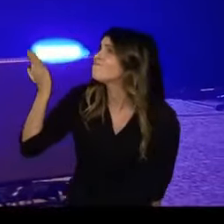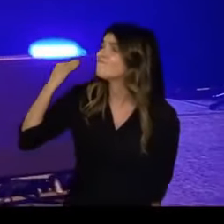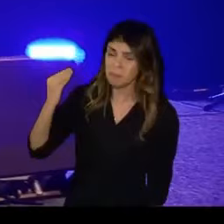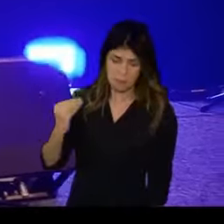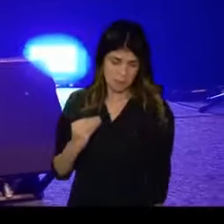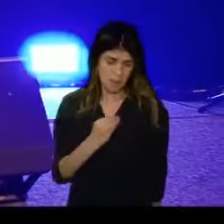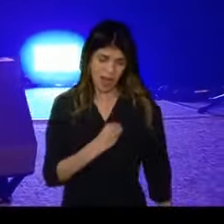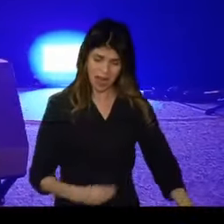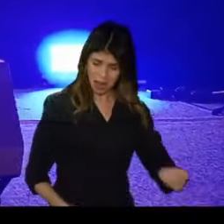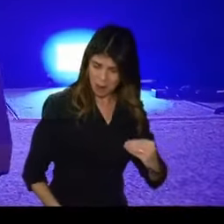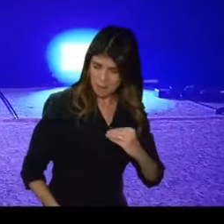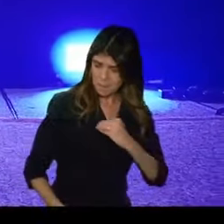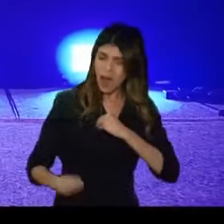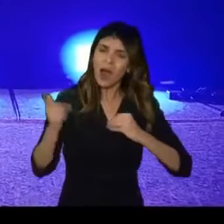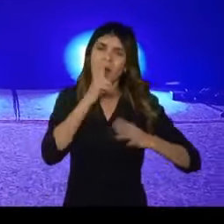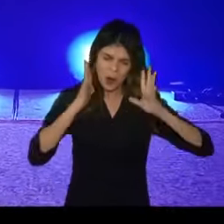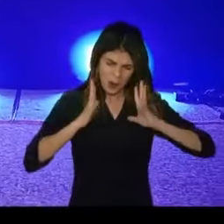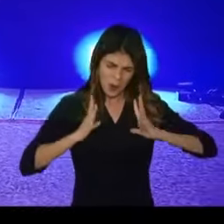que podes levar.